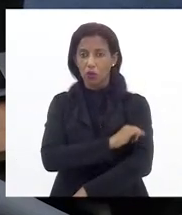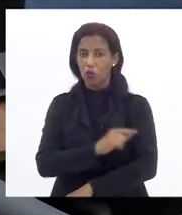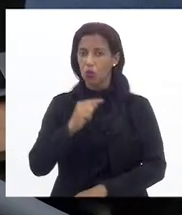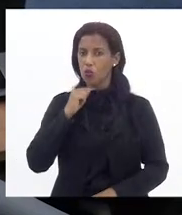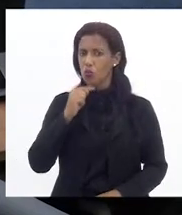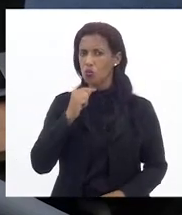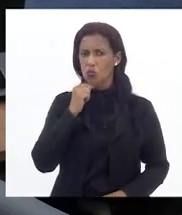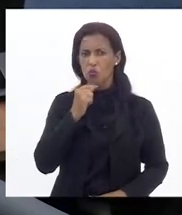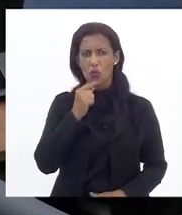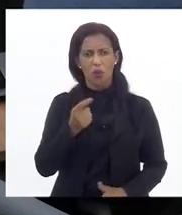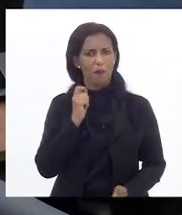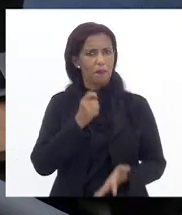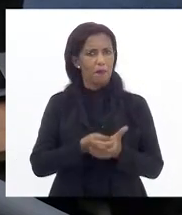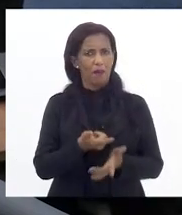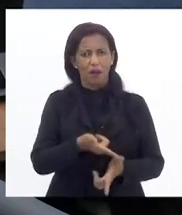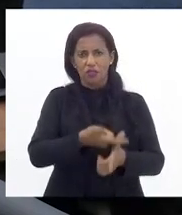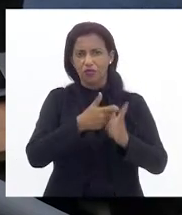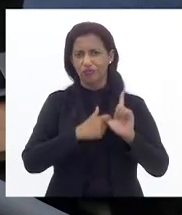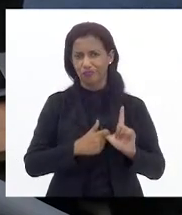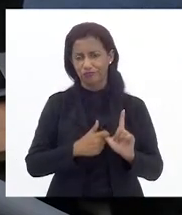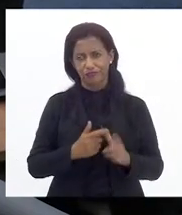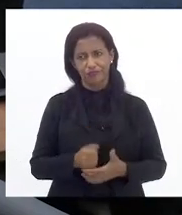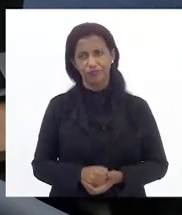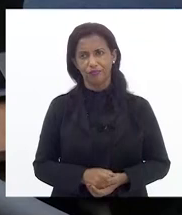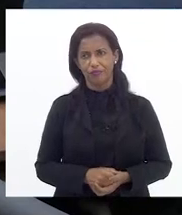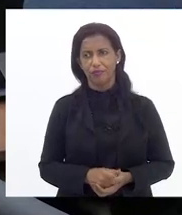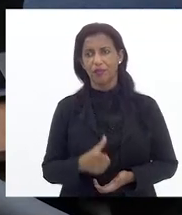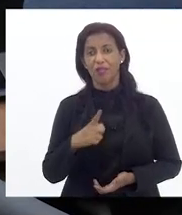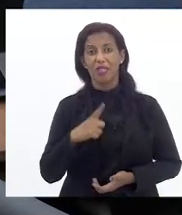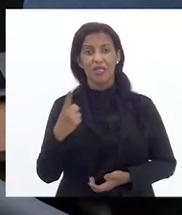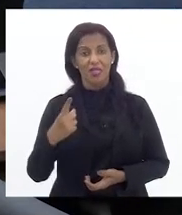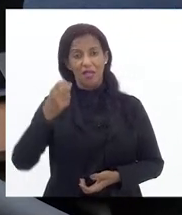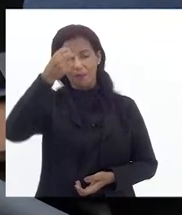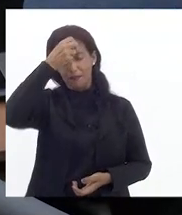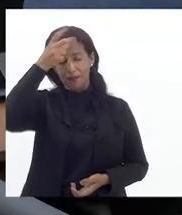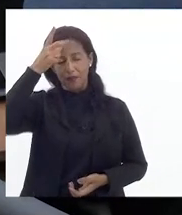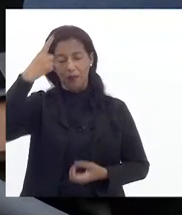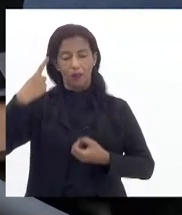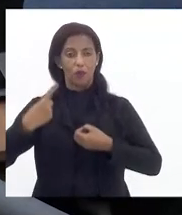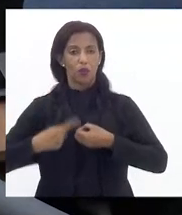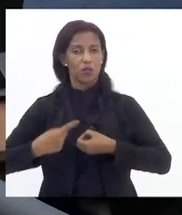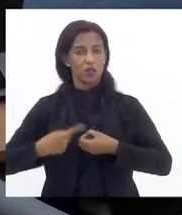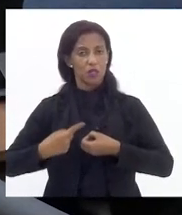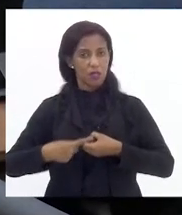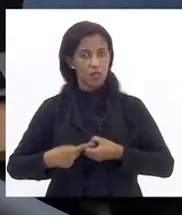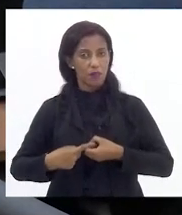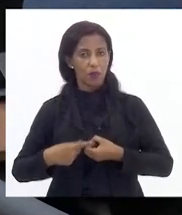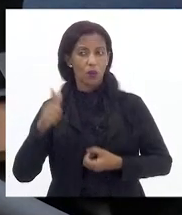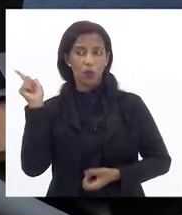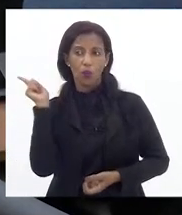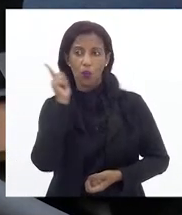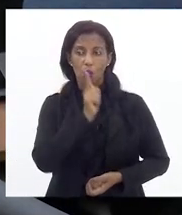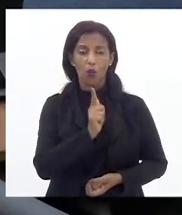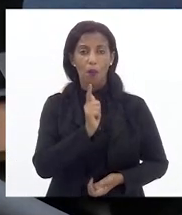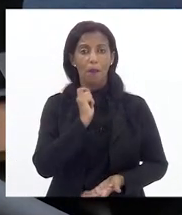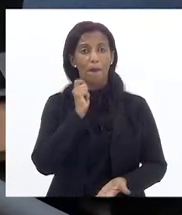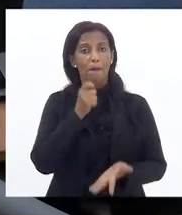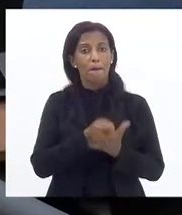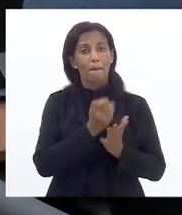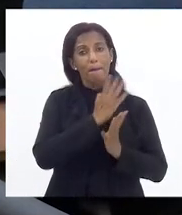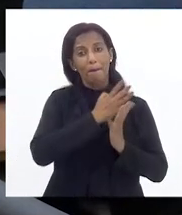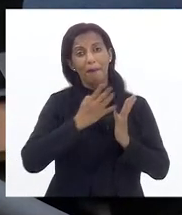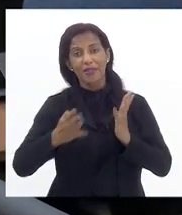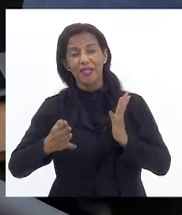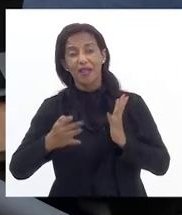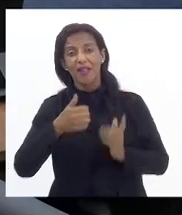consegue renegociar a sua dívida tem município senhores que conseguiram parcelar sua dívida